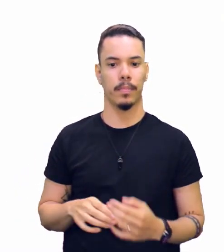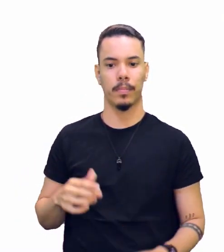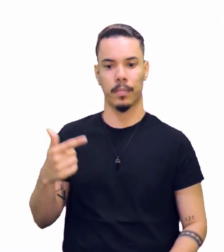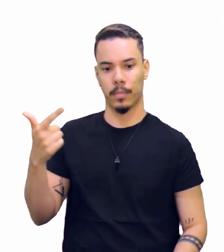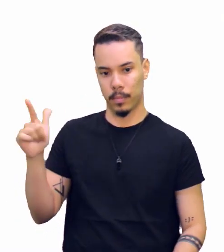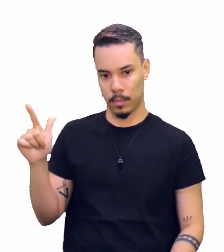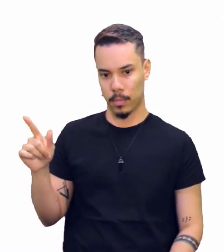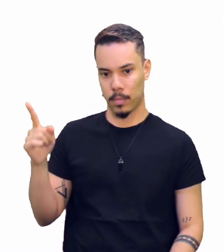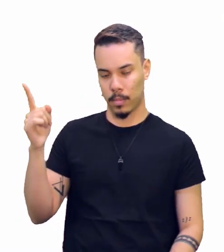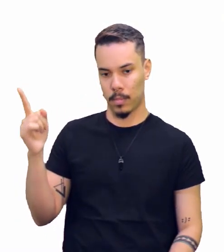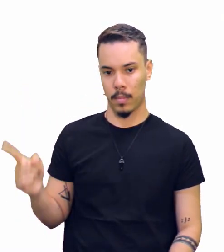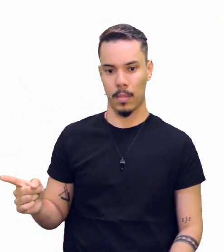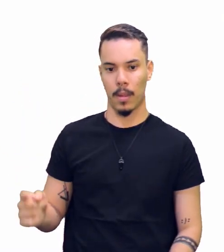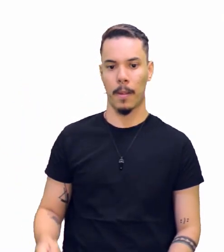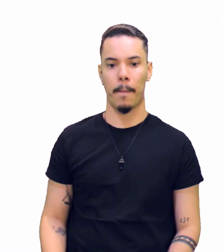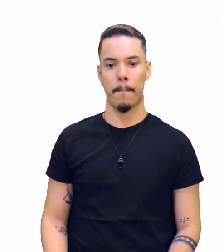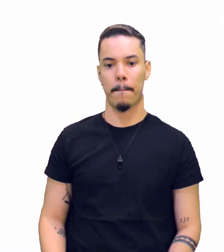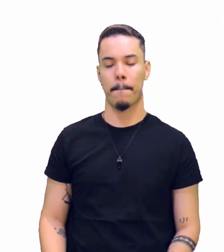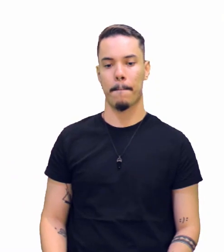ler